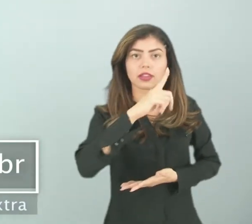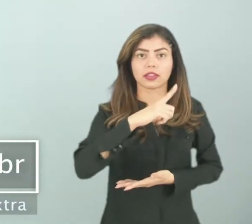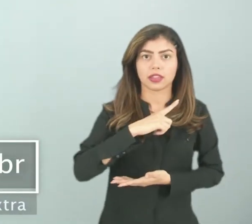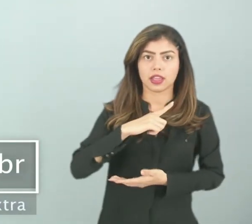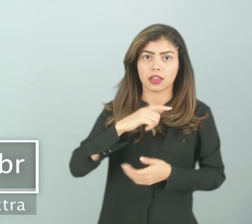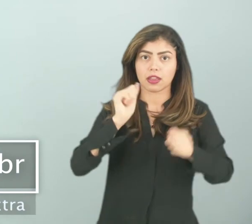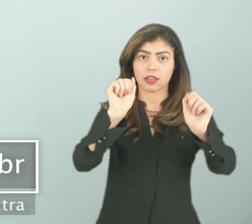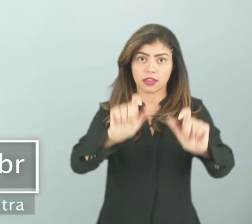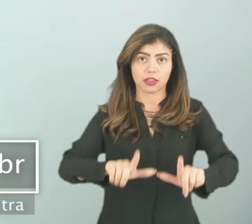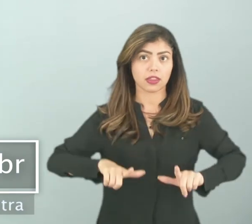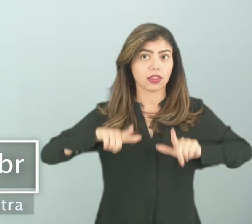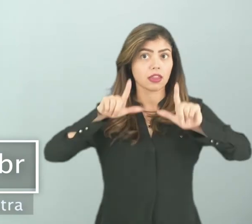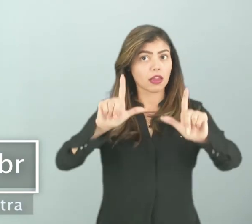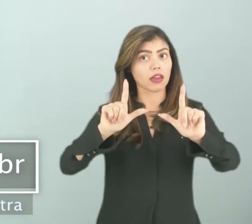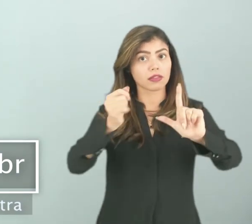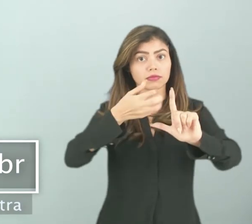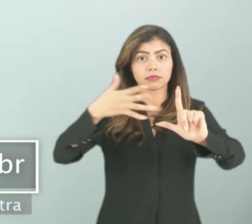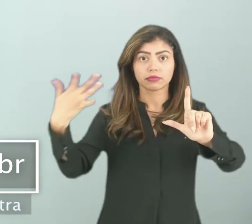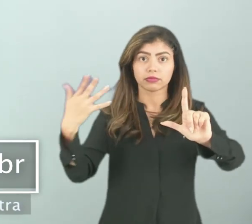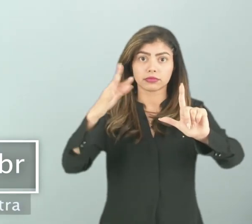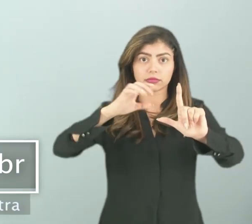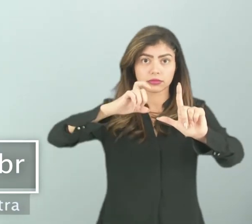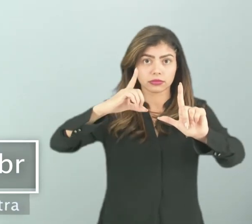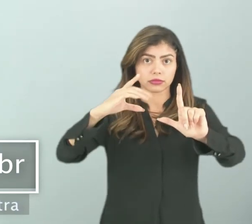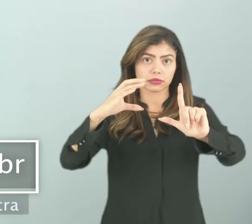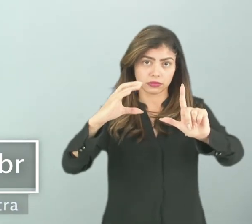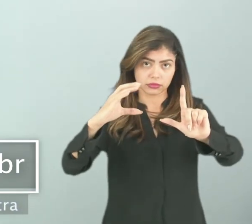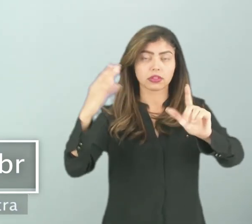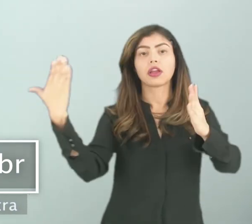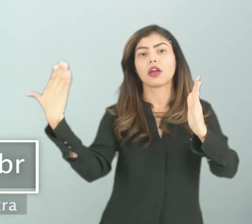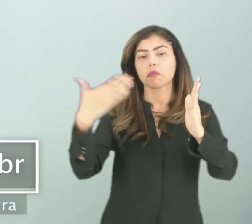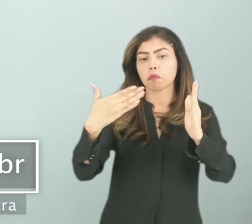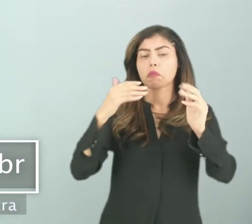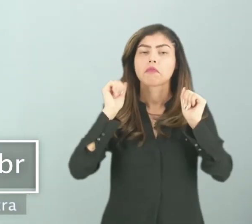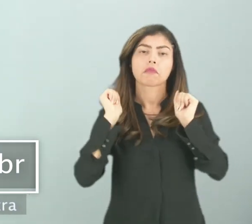nossa plataforma e que lá você pode